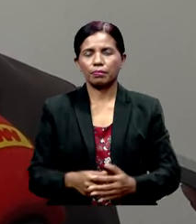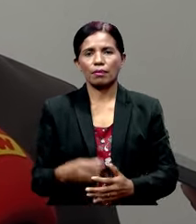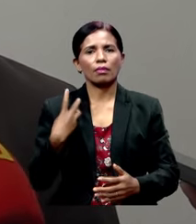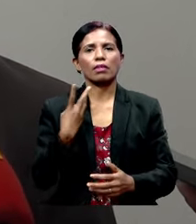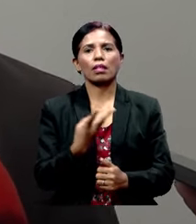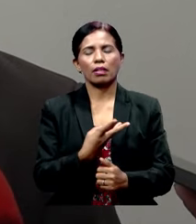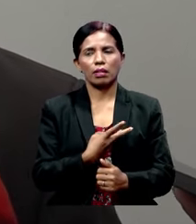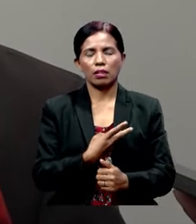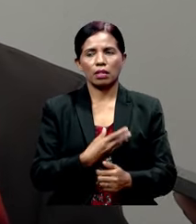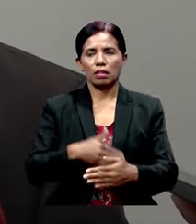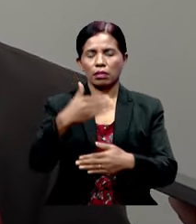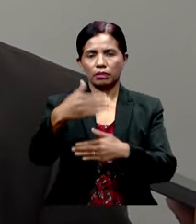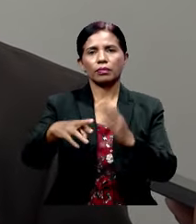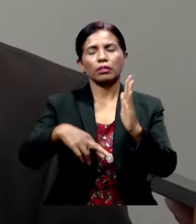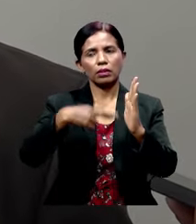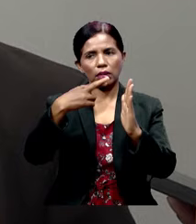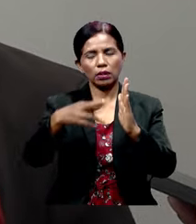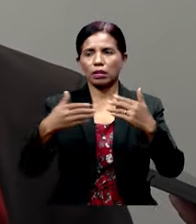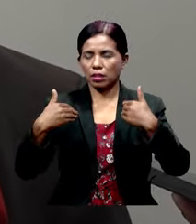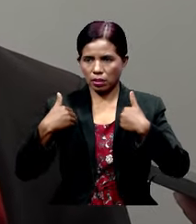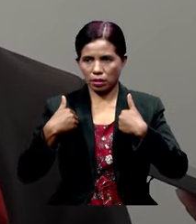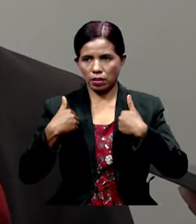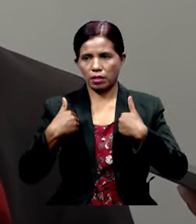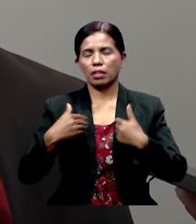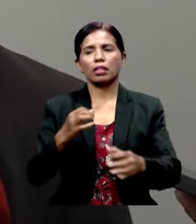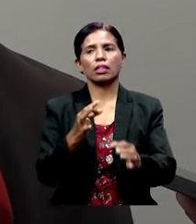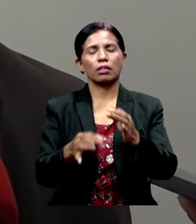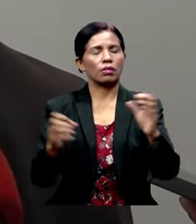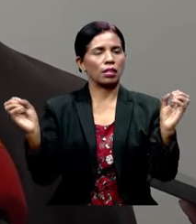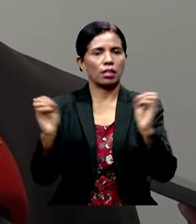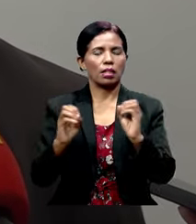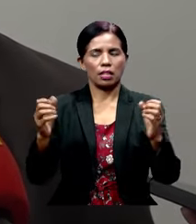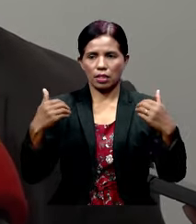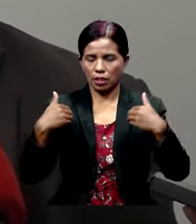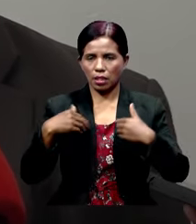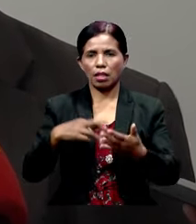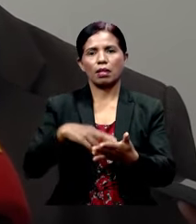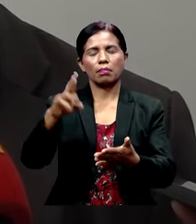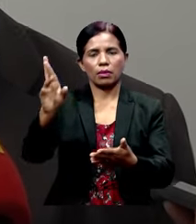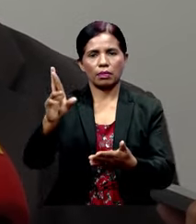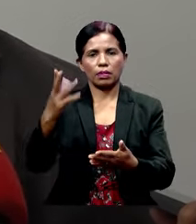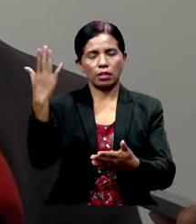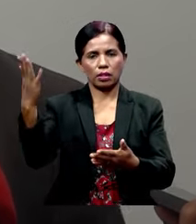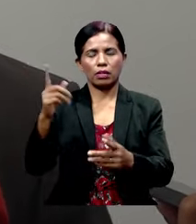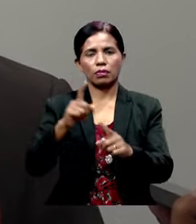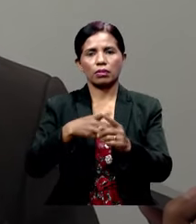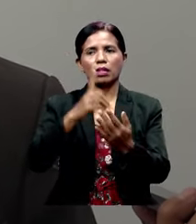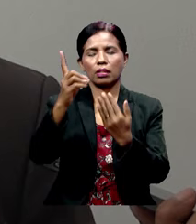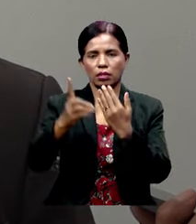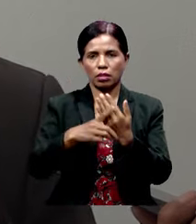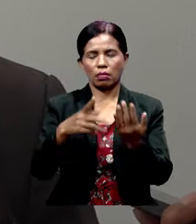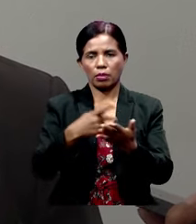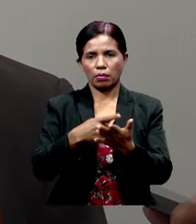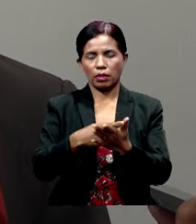nia espaço regras legal nia ia ela se no caso la consegue a prova ia dezembro nia laramba proposta